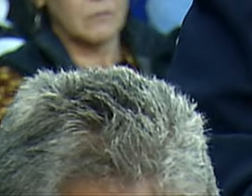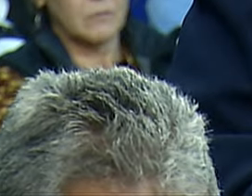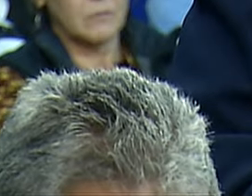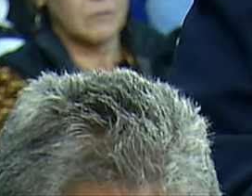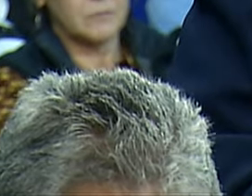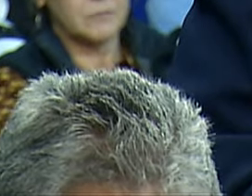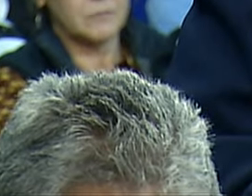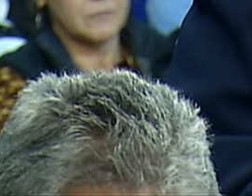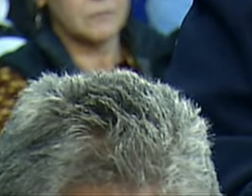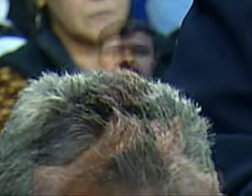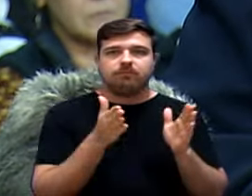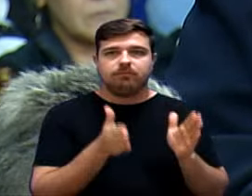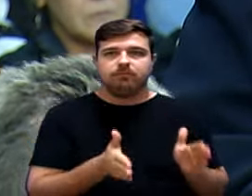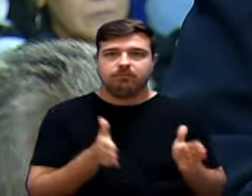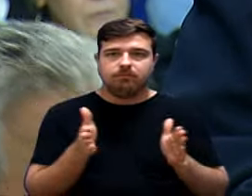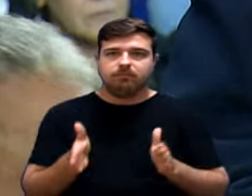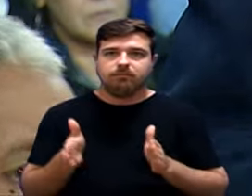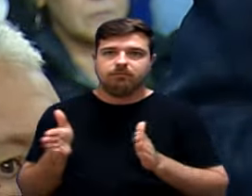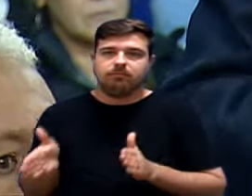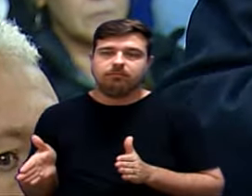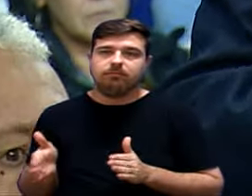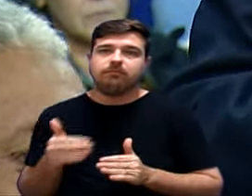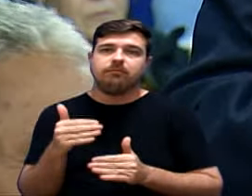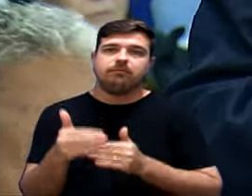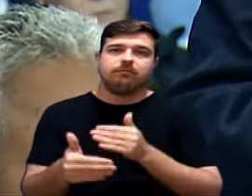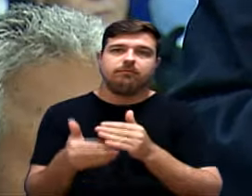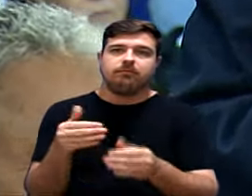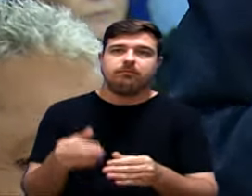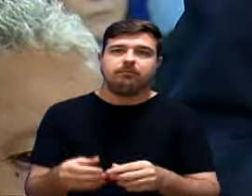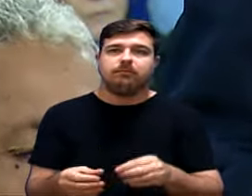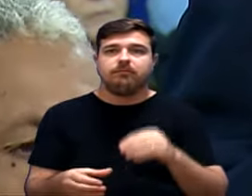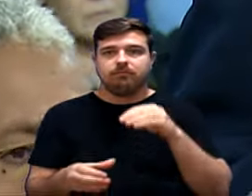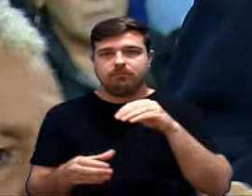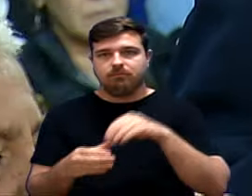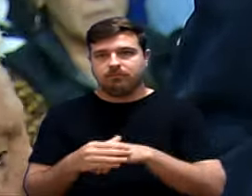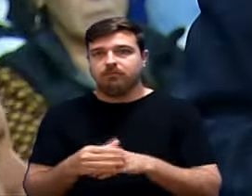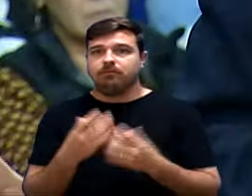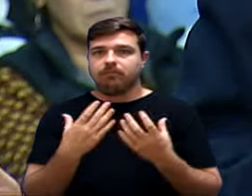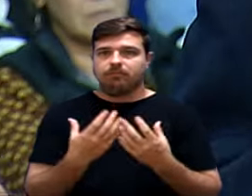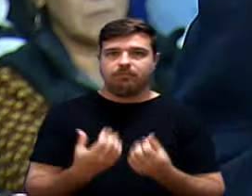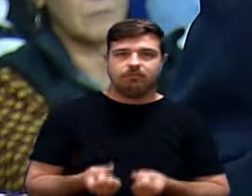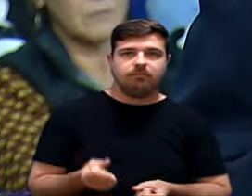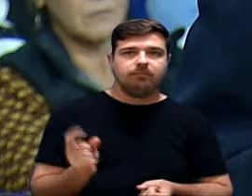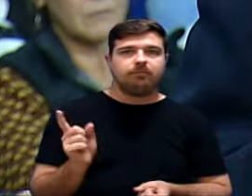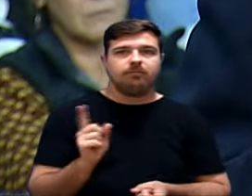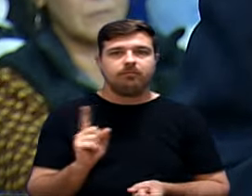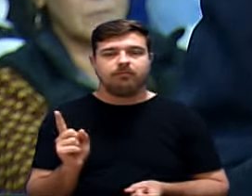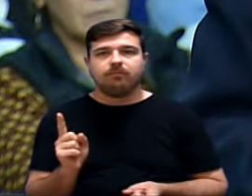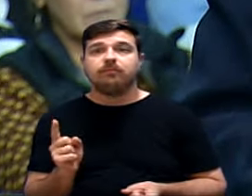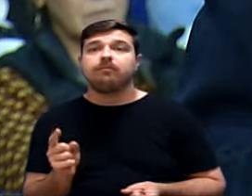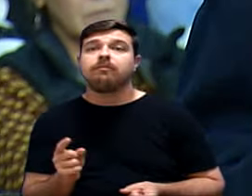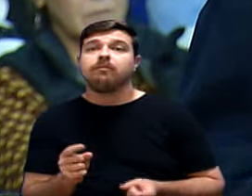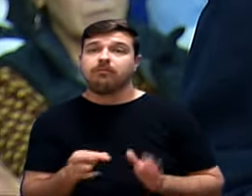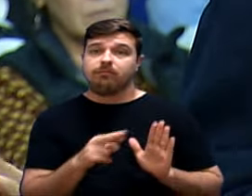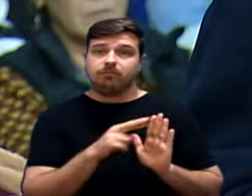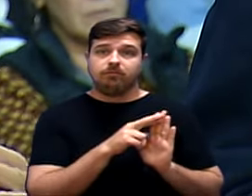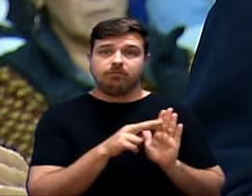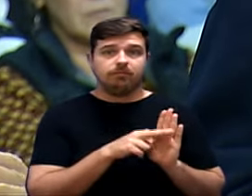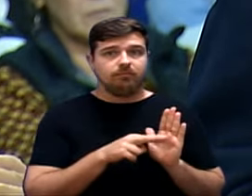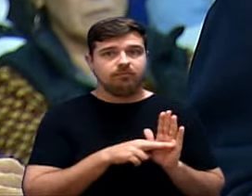eh para organizar o procedimento interno de aprovação portanto é um é um decreto